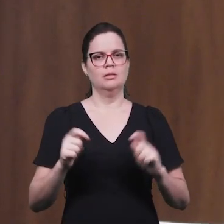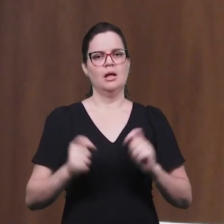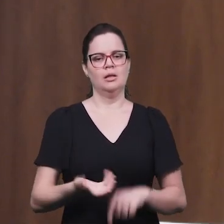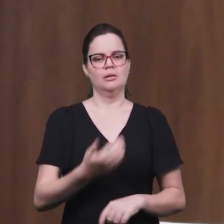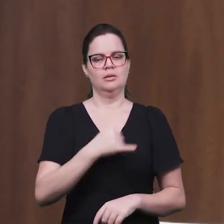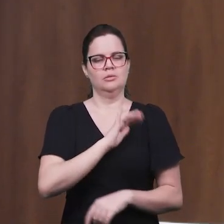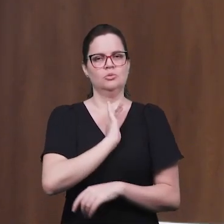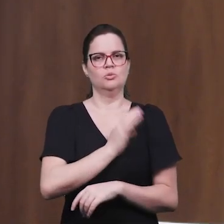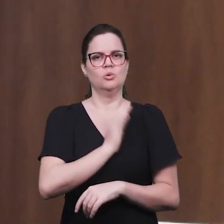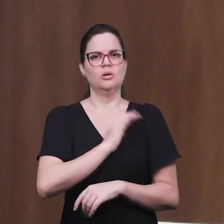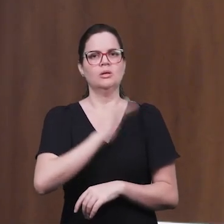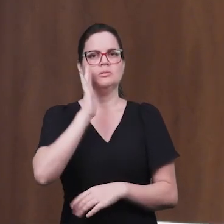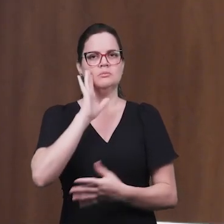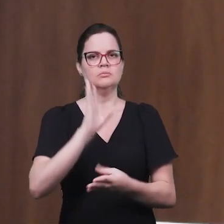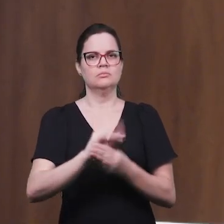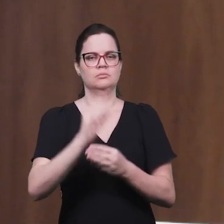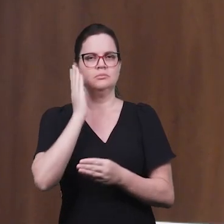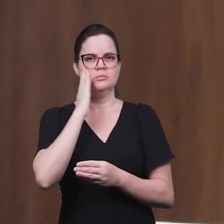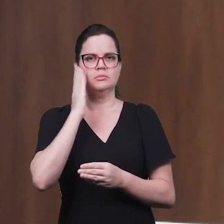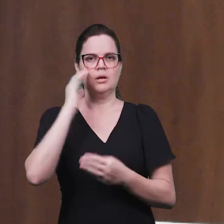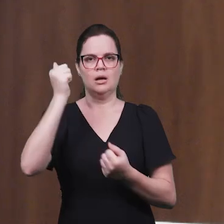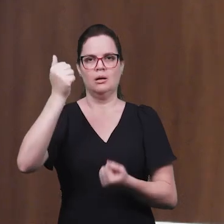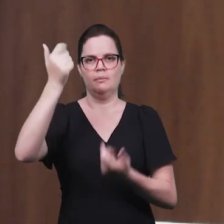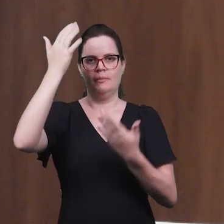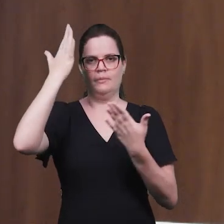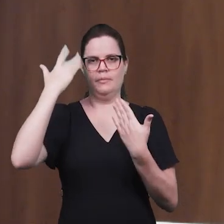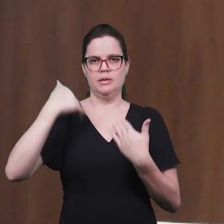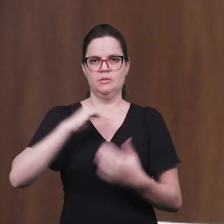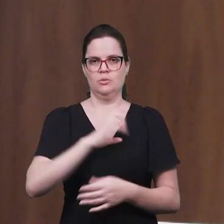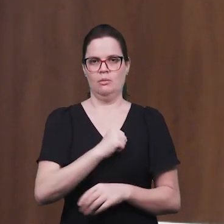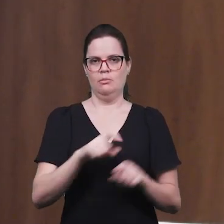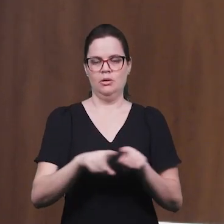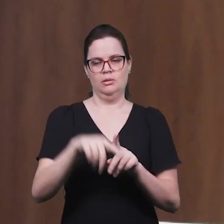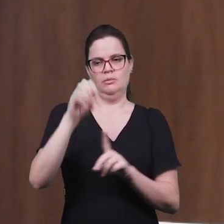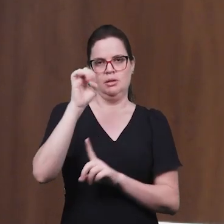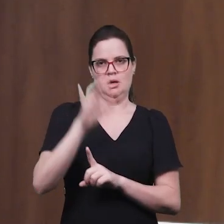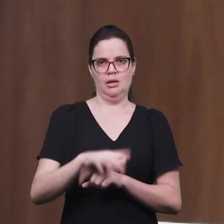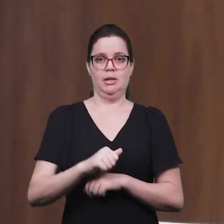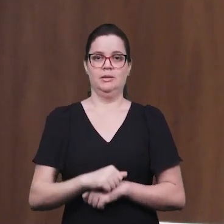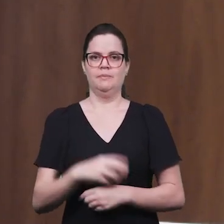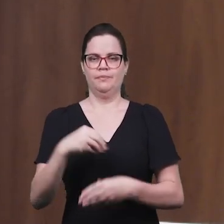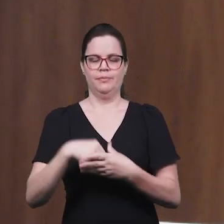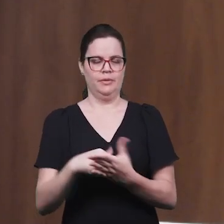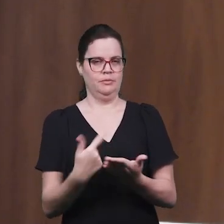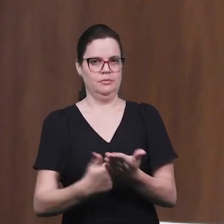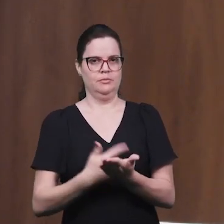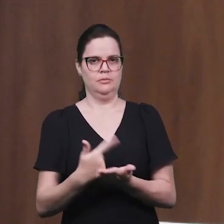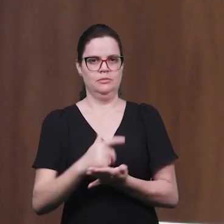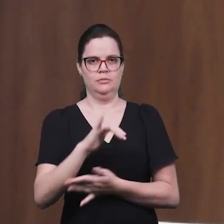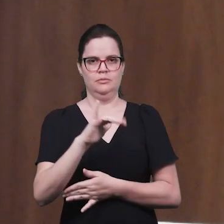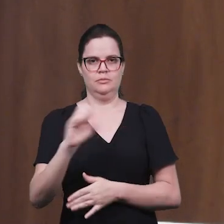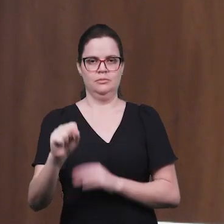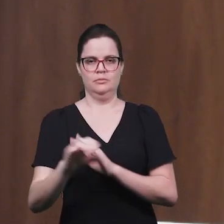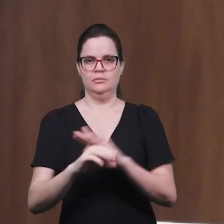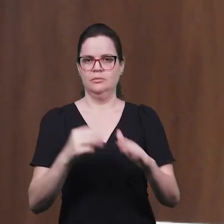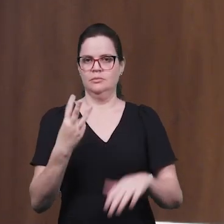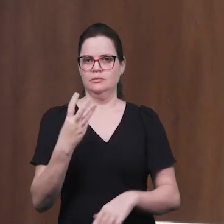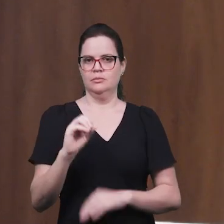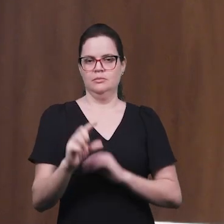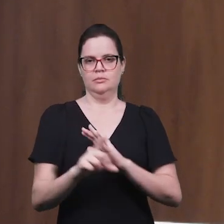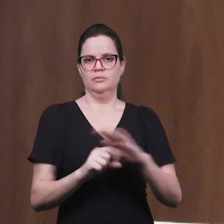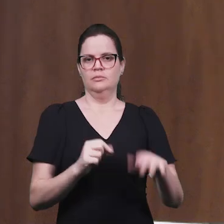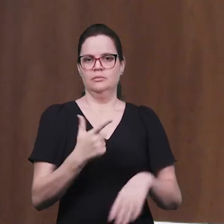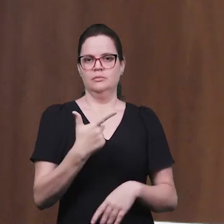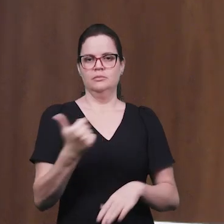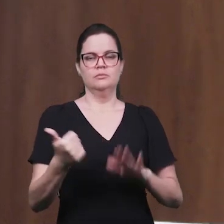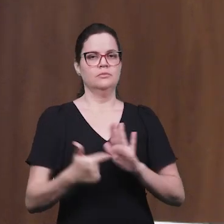receber em seus corações a graça e o amor divinal. No livro do profeta Isaías, no capítulo 30, no verso 21,